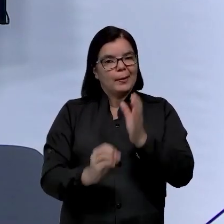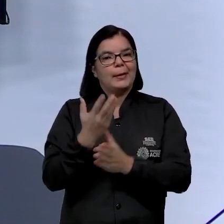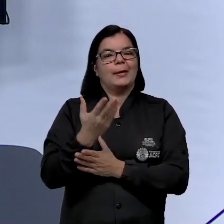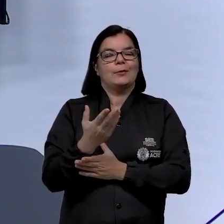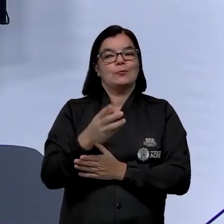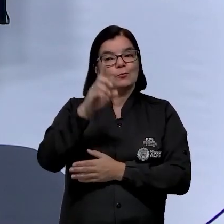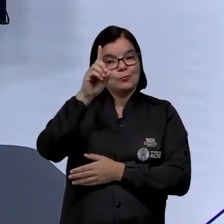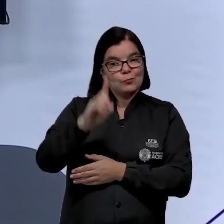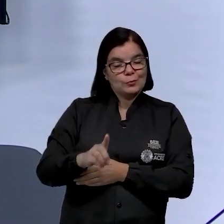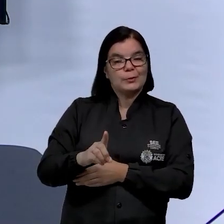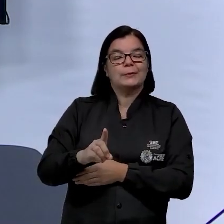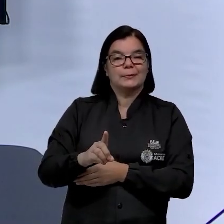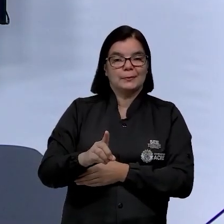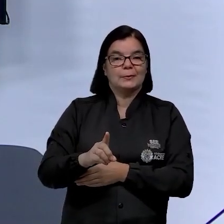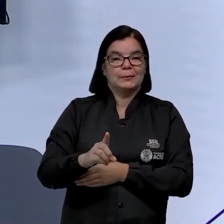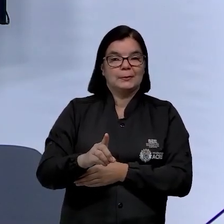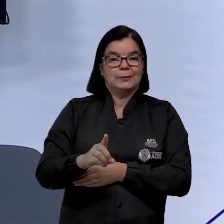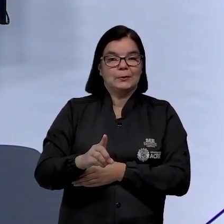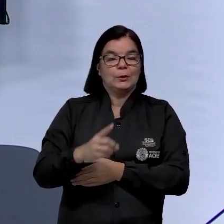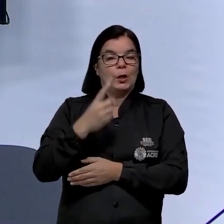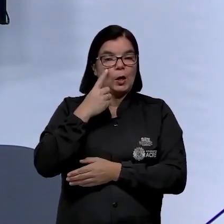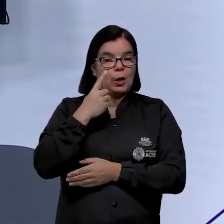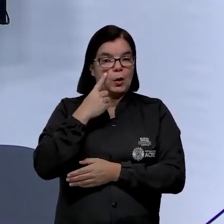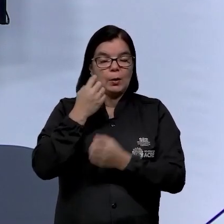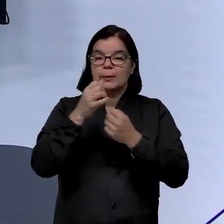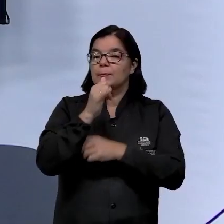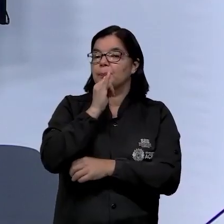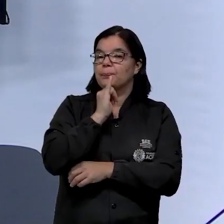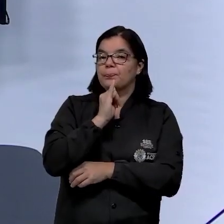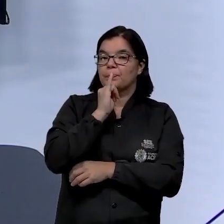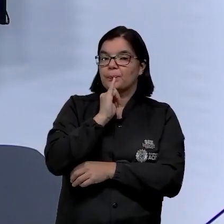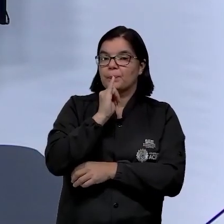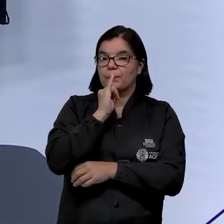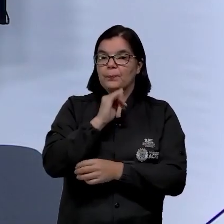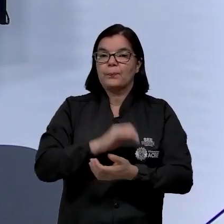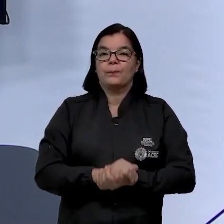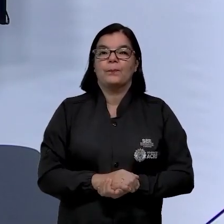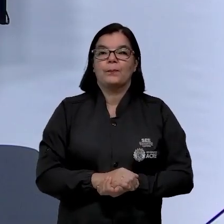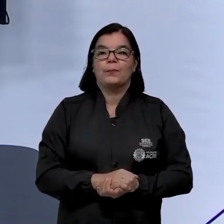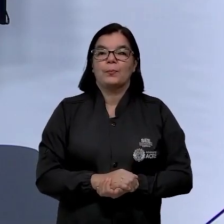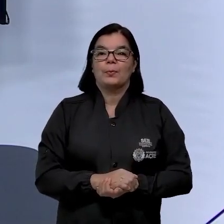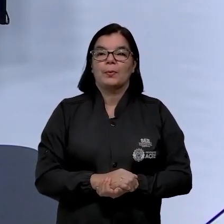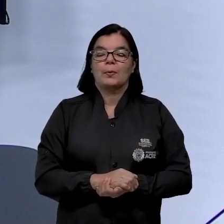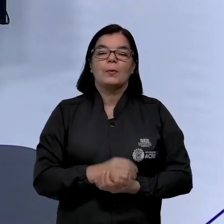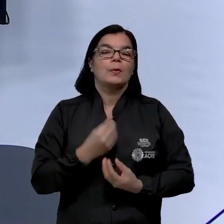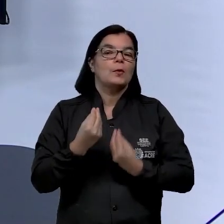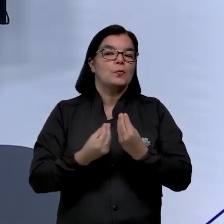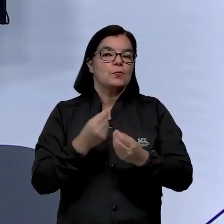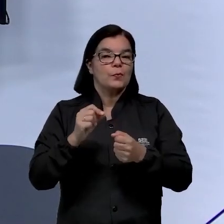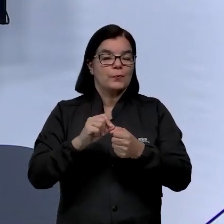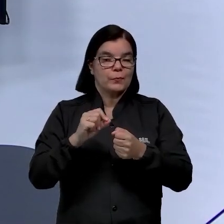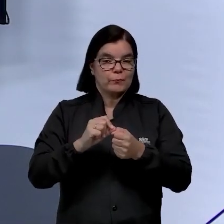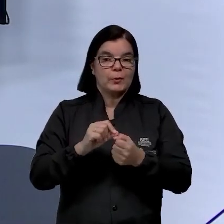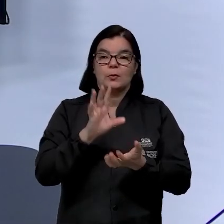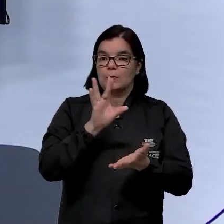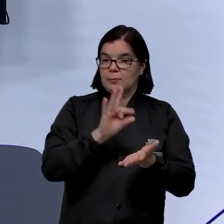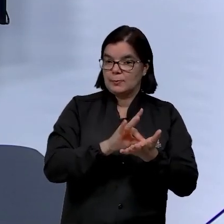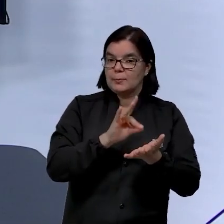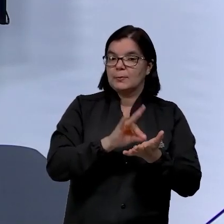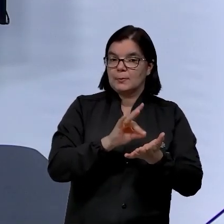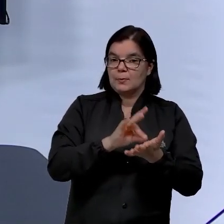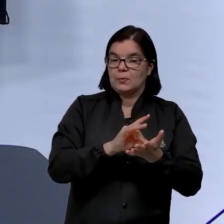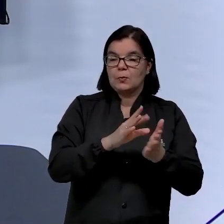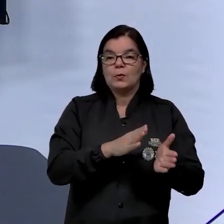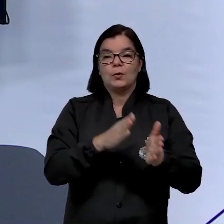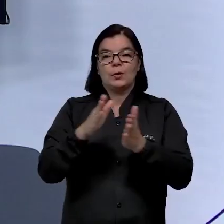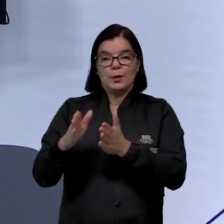dos direitos autorais. Mas eu só estou dando aqui um exemplo de uma composição original, autoral, e